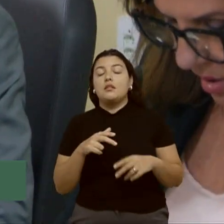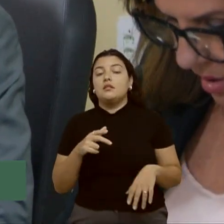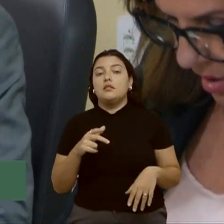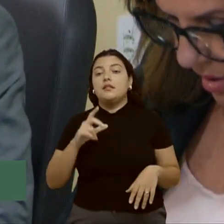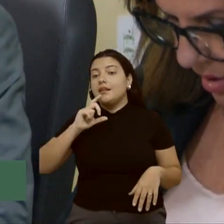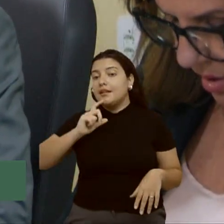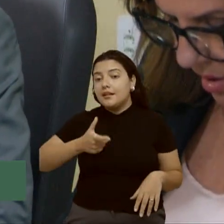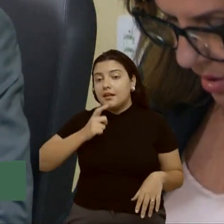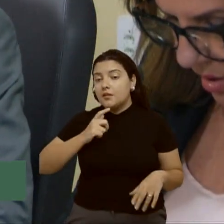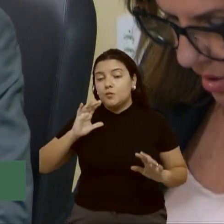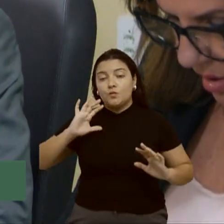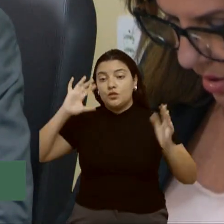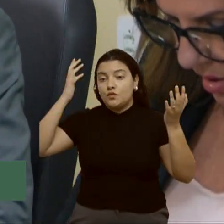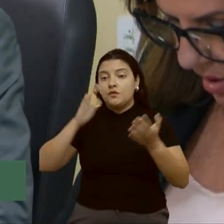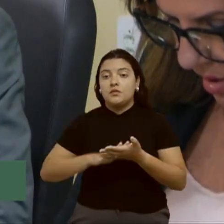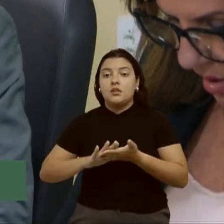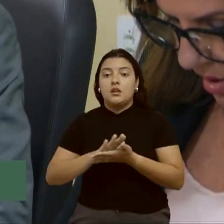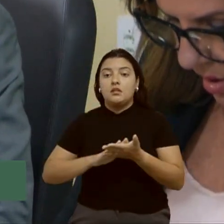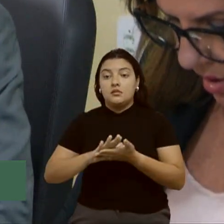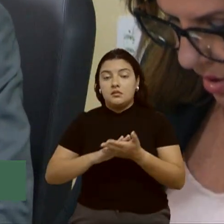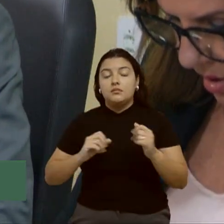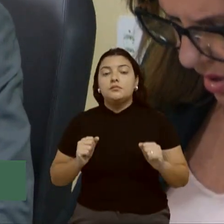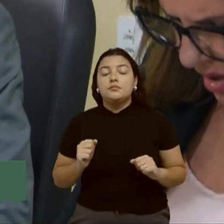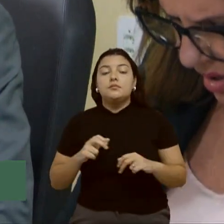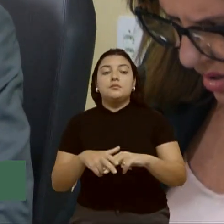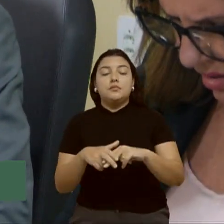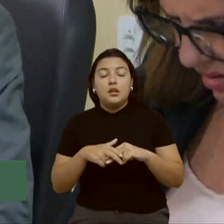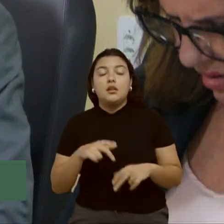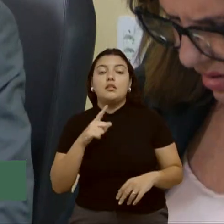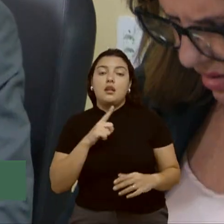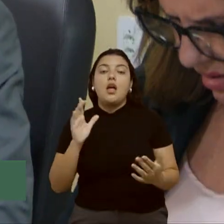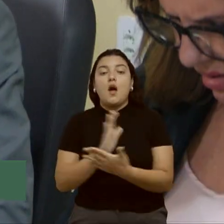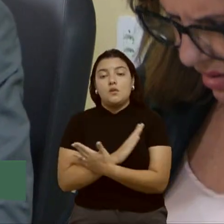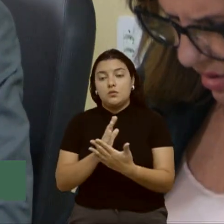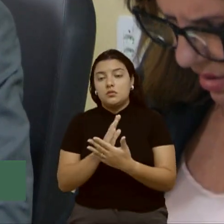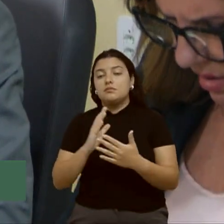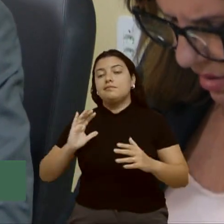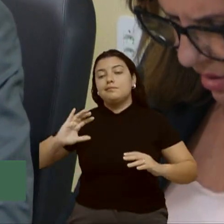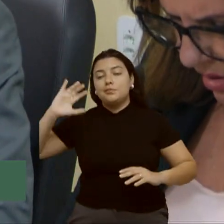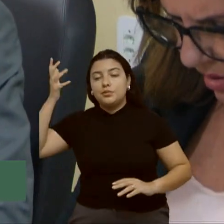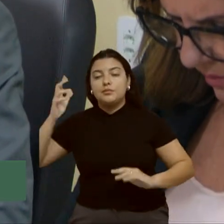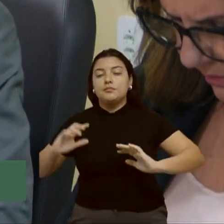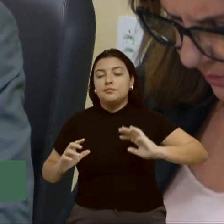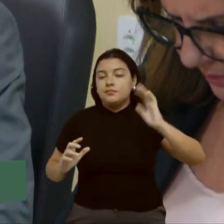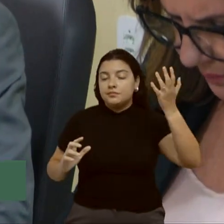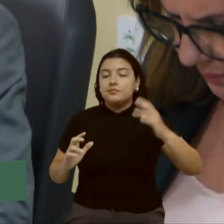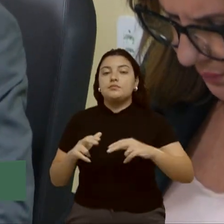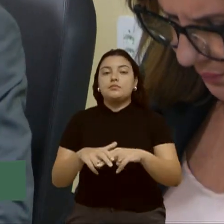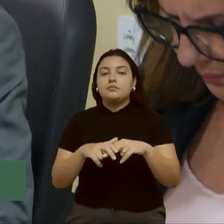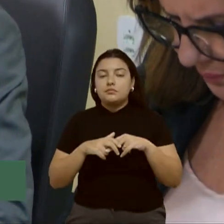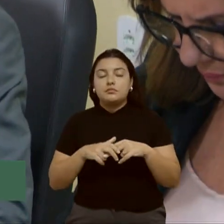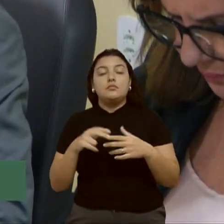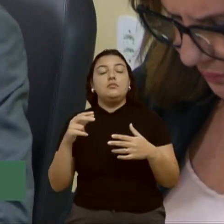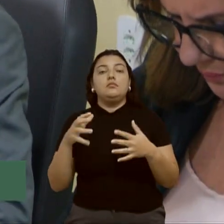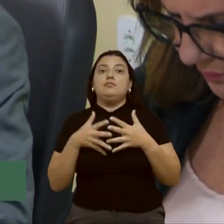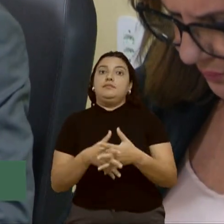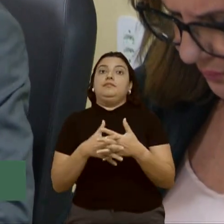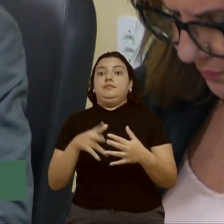cartão de crédito não resolve, certo? Então a gente tem algumas situações aqui que elas são